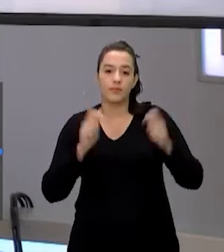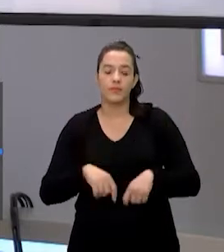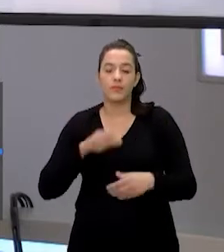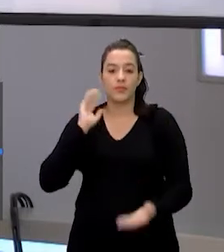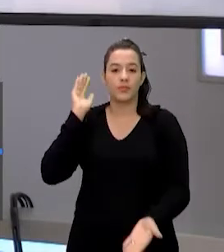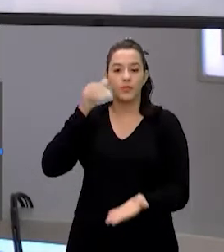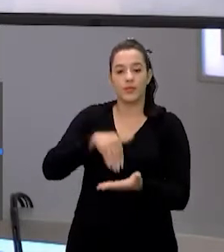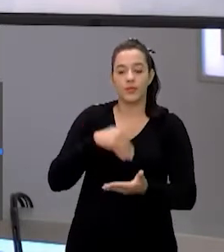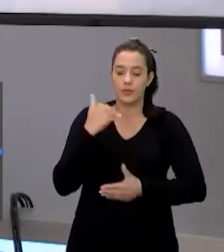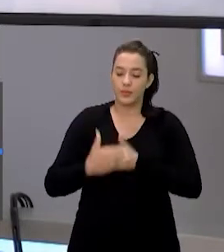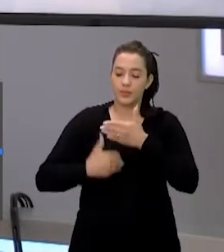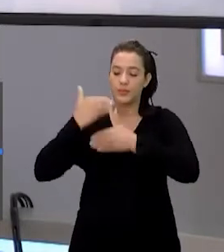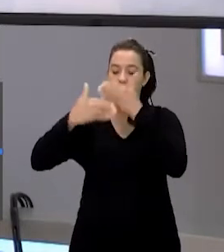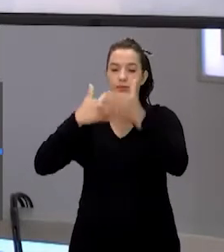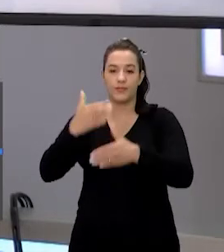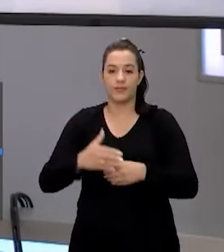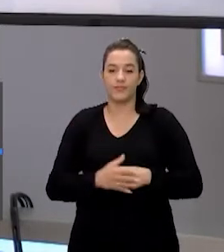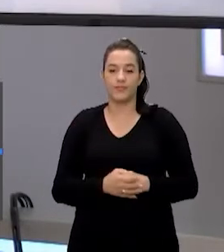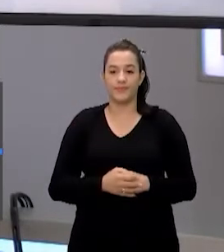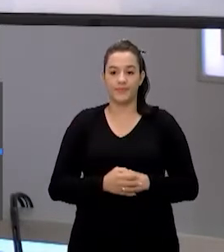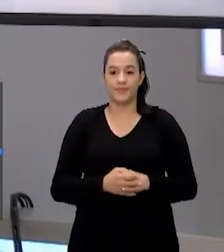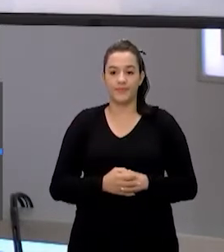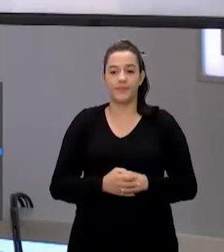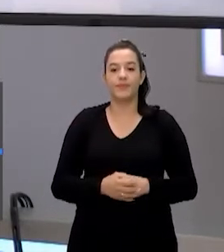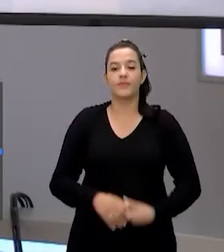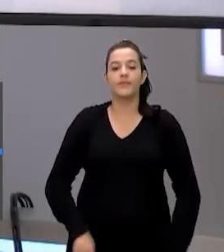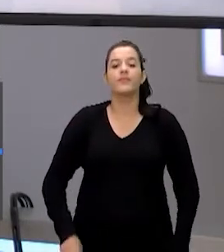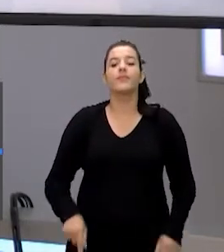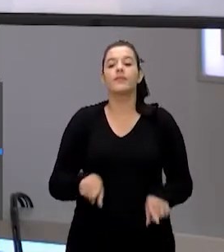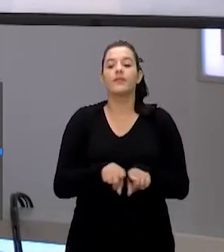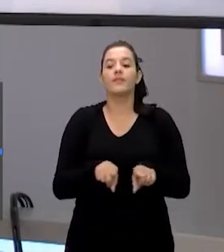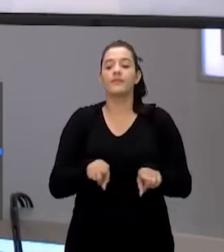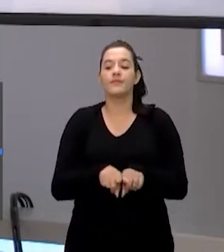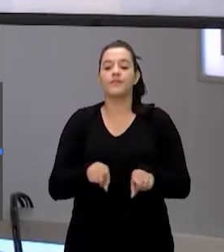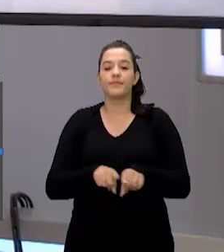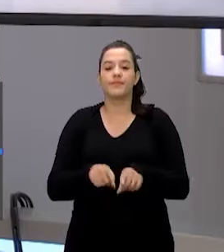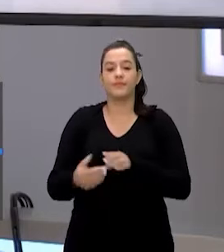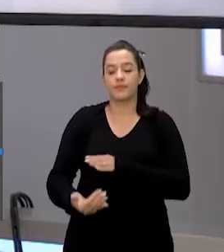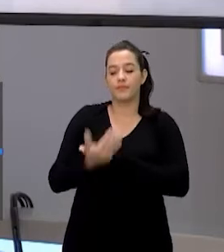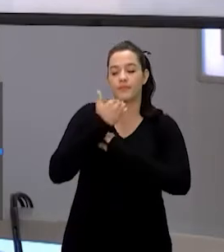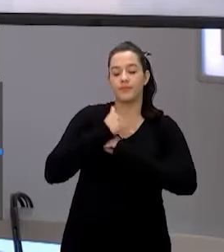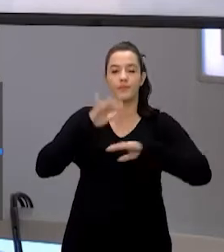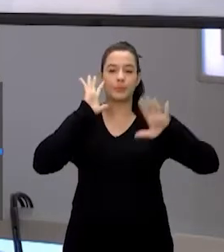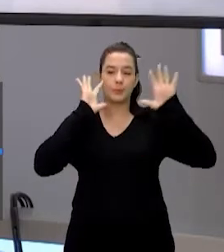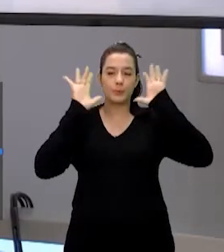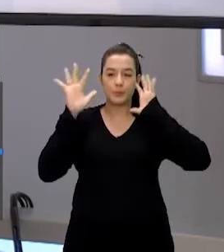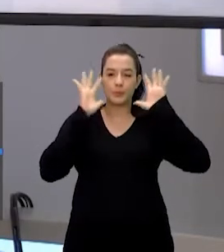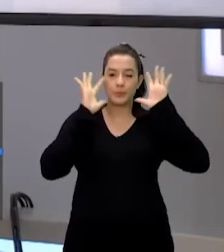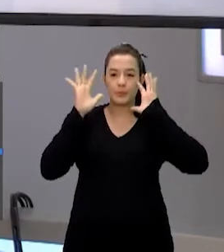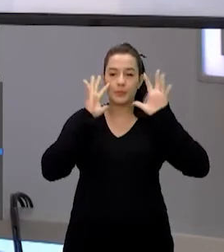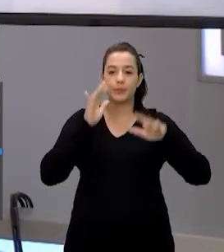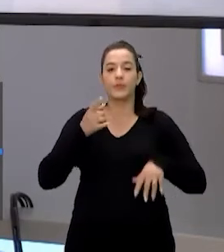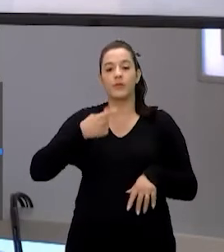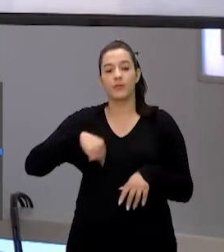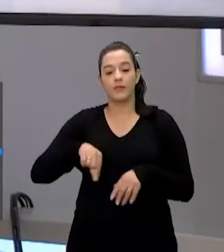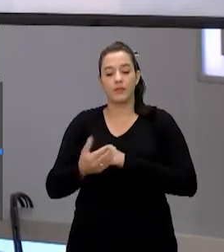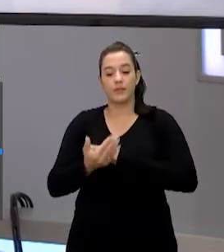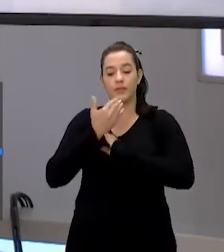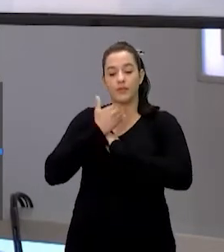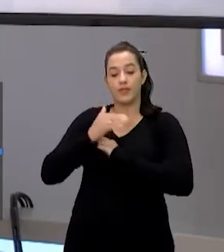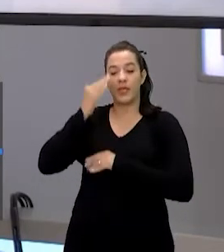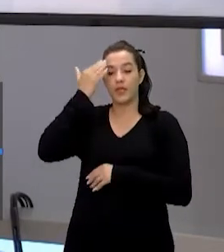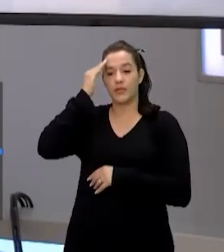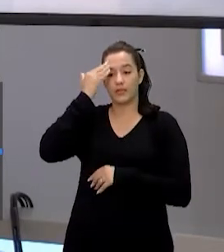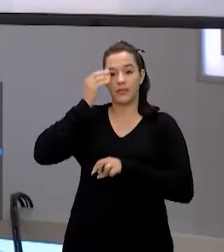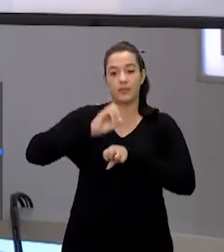no desenvolvimento dessa teoria. Então, vai ser uma aula assim bem reflexiva, vai ser uma aula onde a gente vai entender